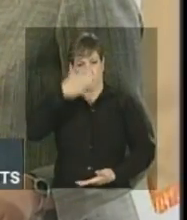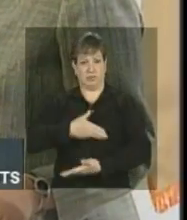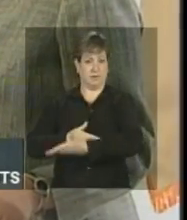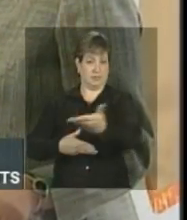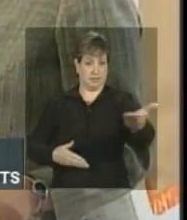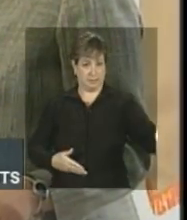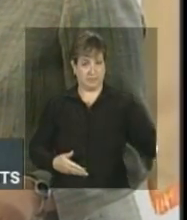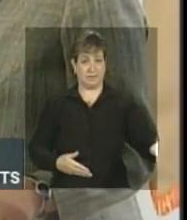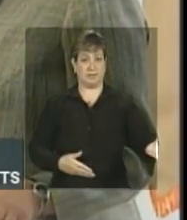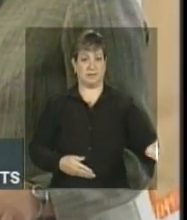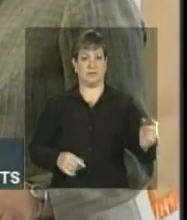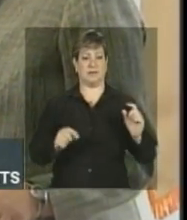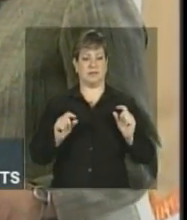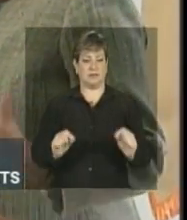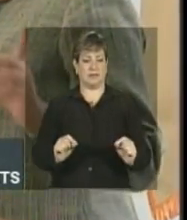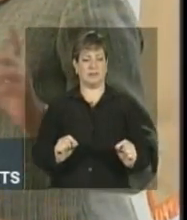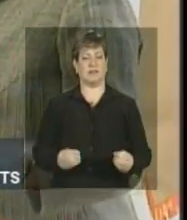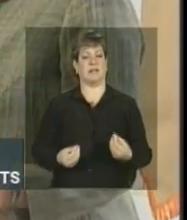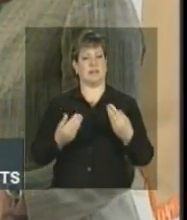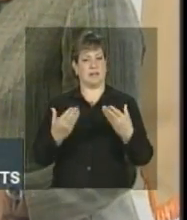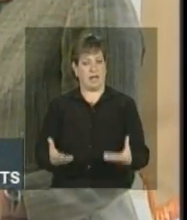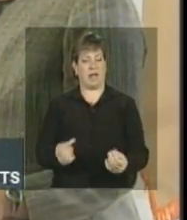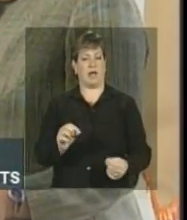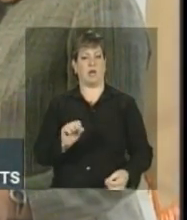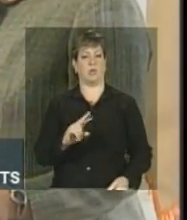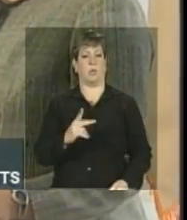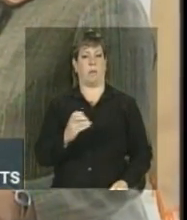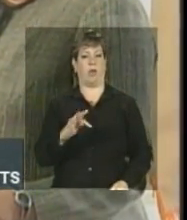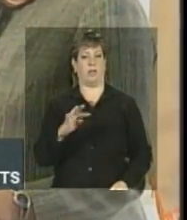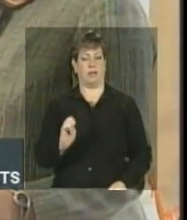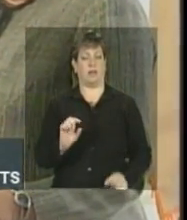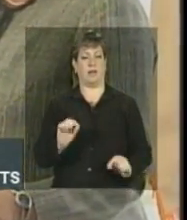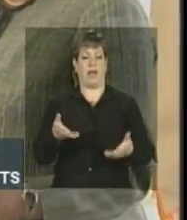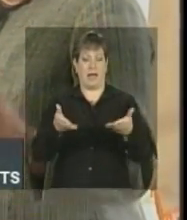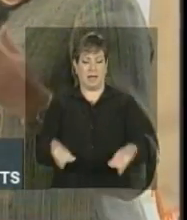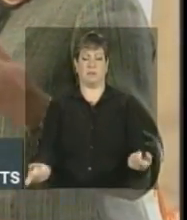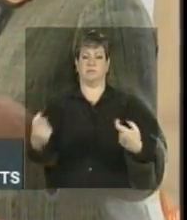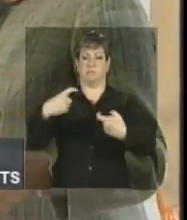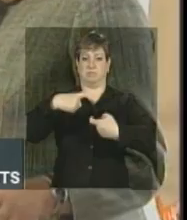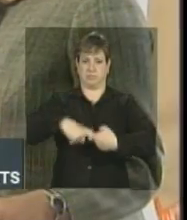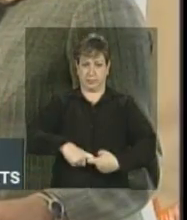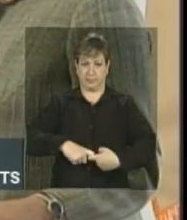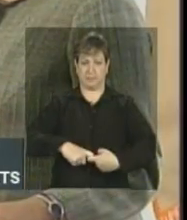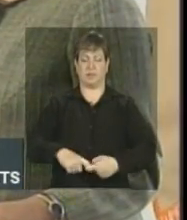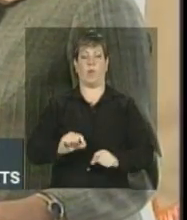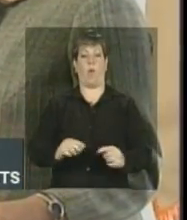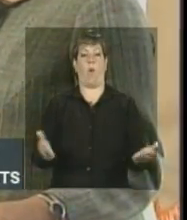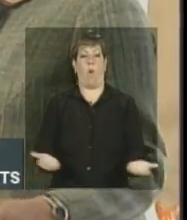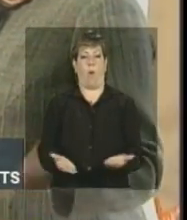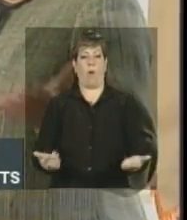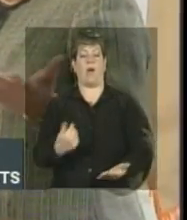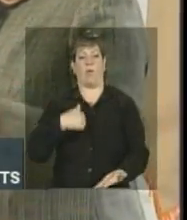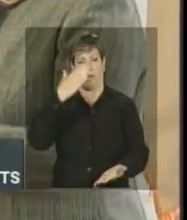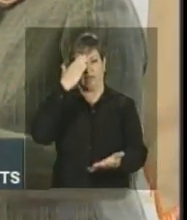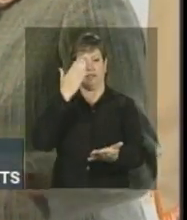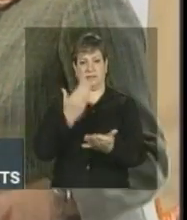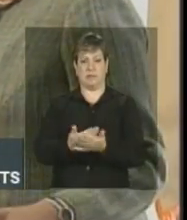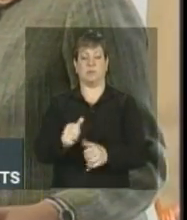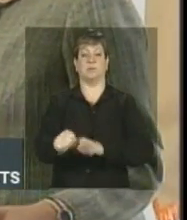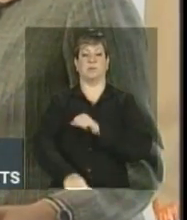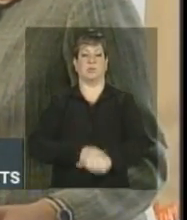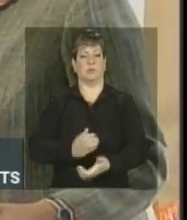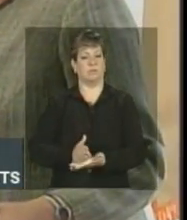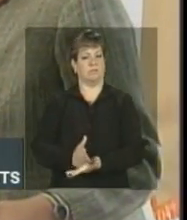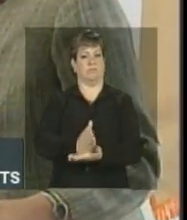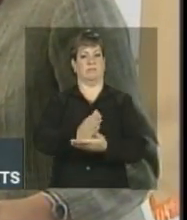publicamente em dar suporte a essa parceria que hoje eu acredito que muda de